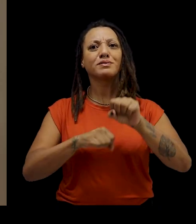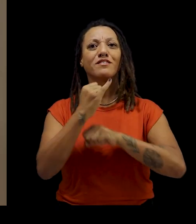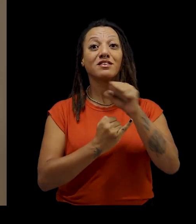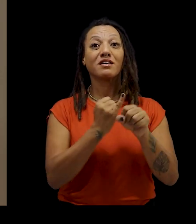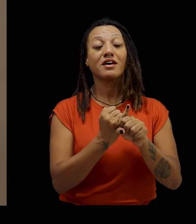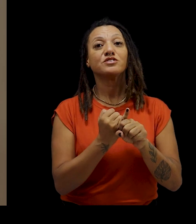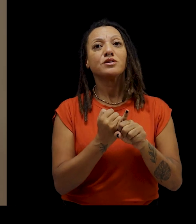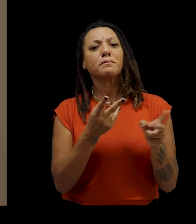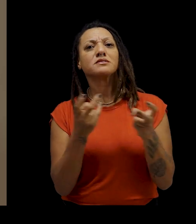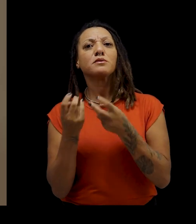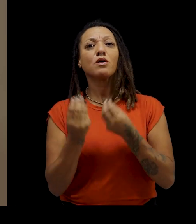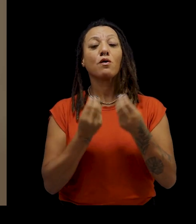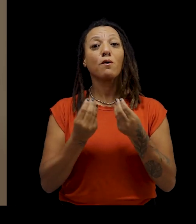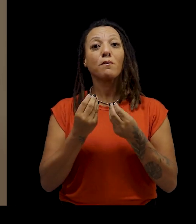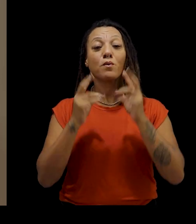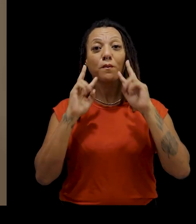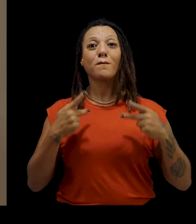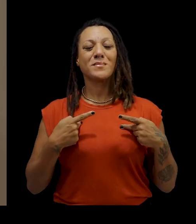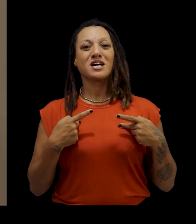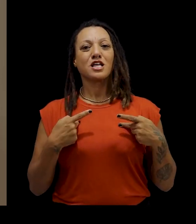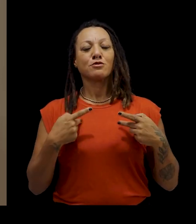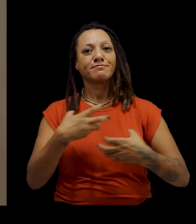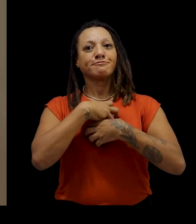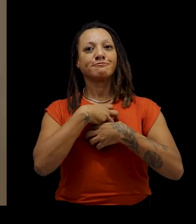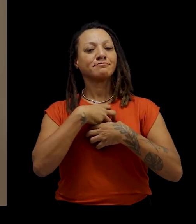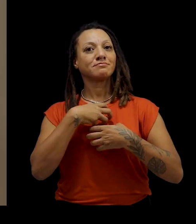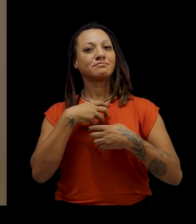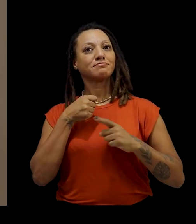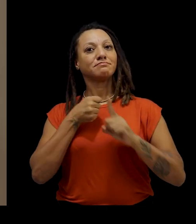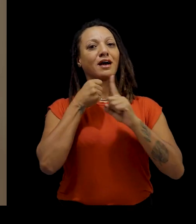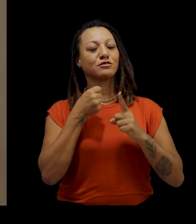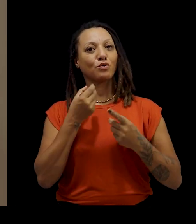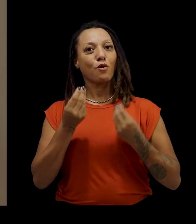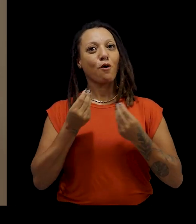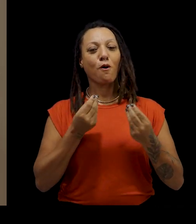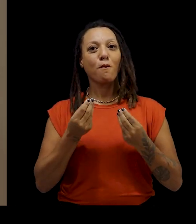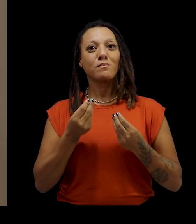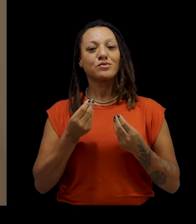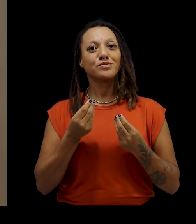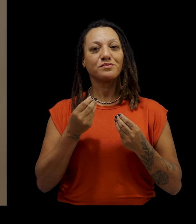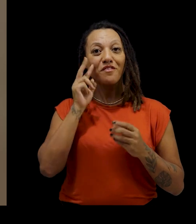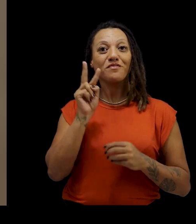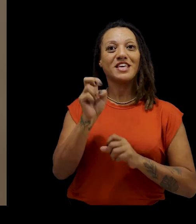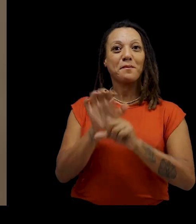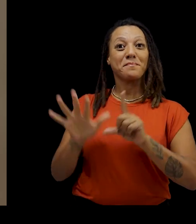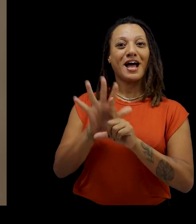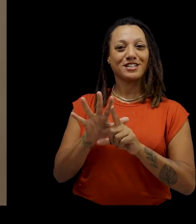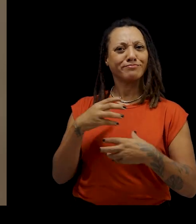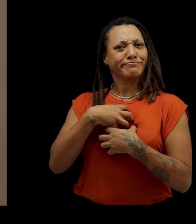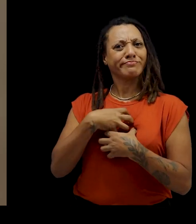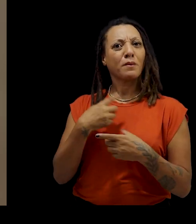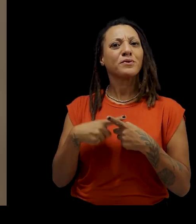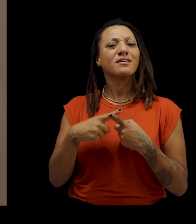os humanos de algum jeito lidavam com esses acontecimentos, enquanto